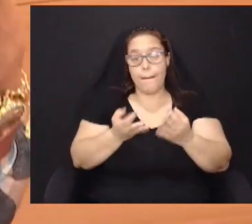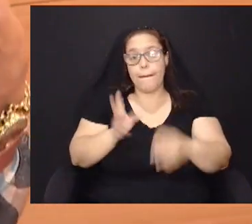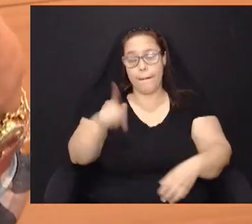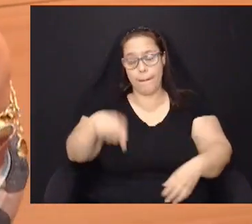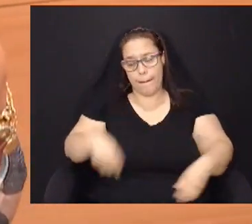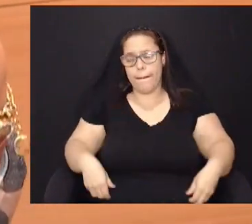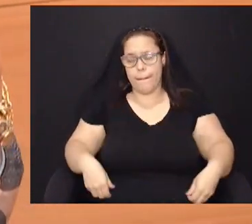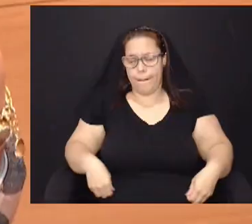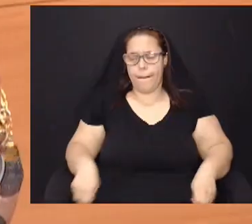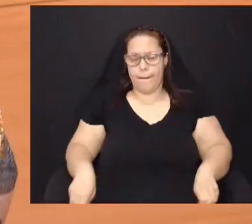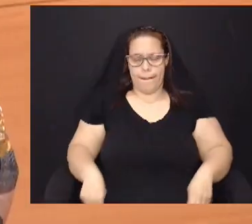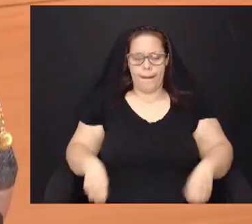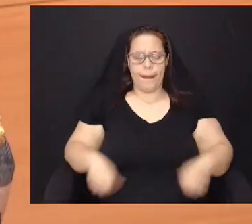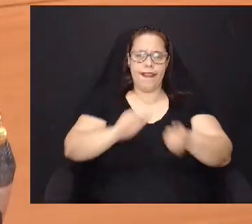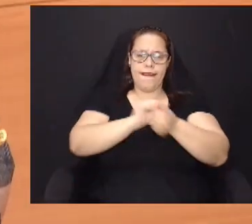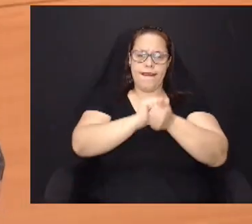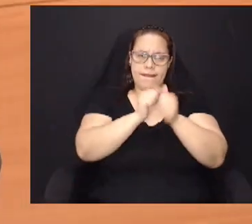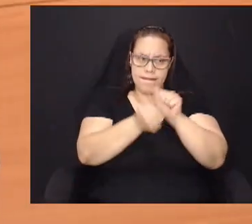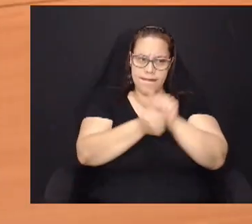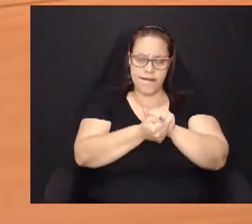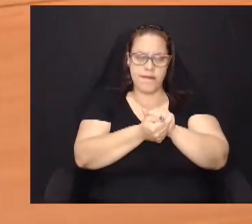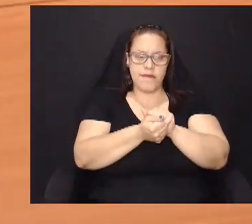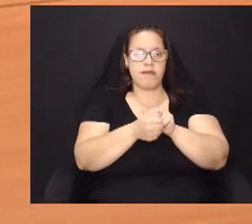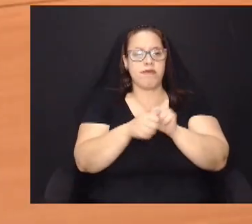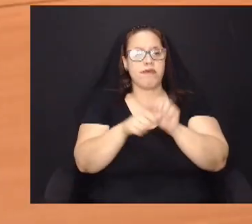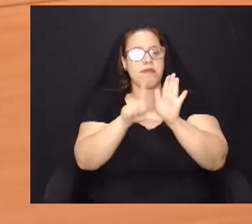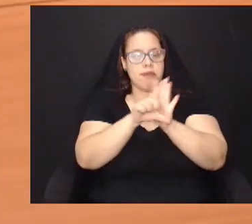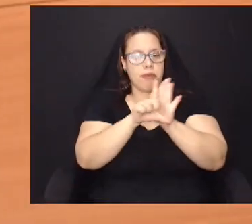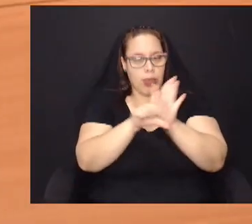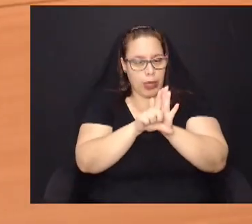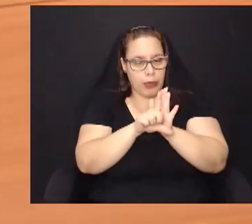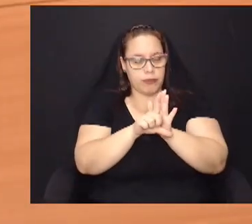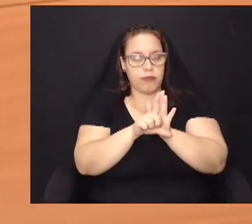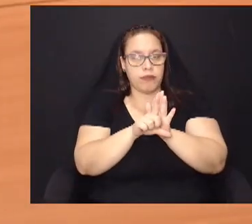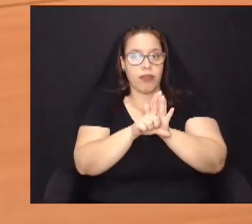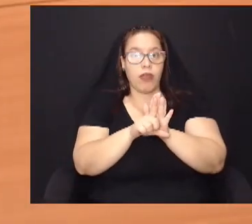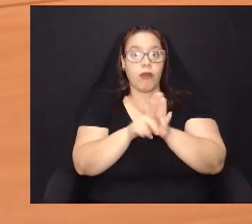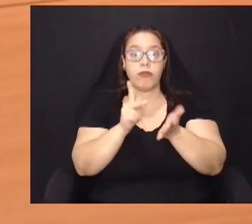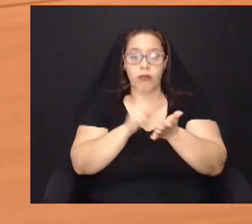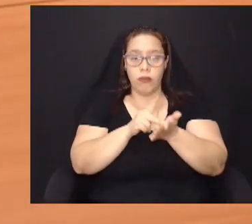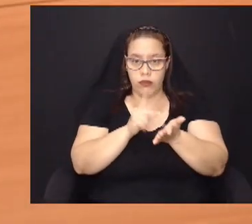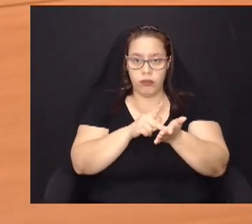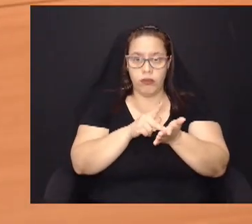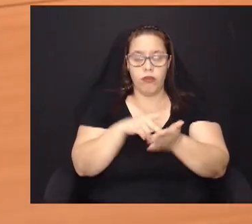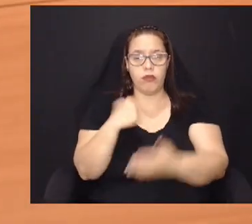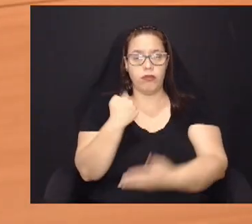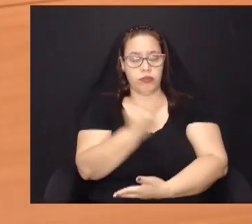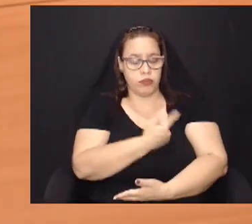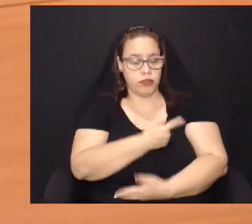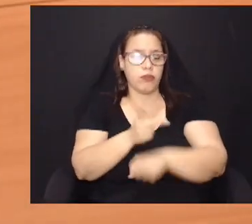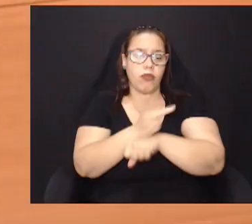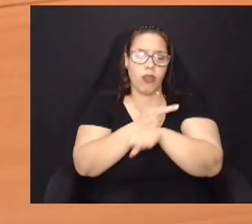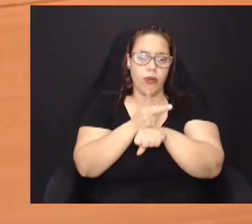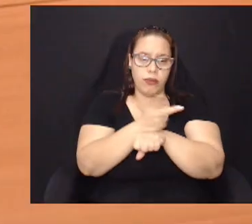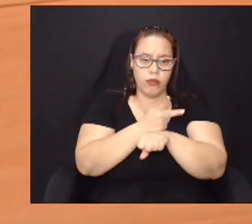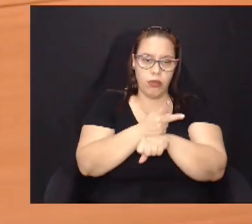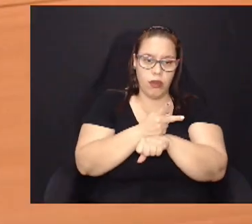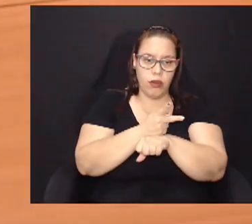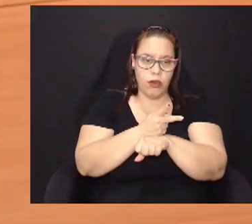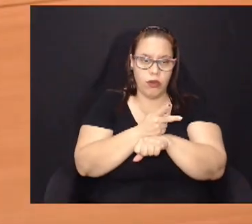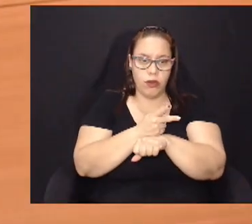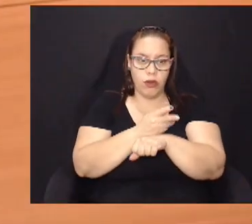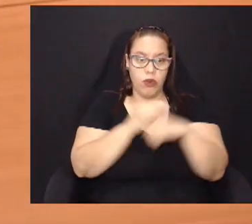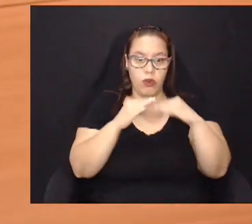essas adequações que nós fizemos na legislação para que realmente a gente busque o equilíbrio e o